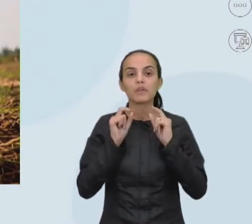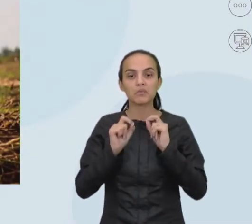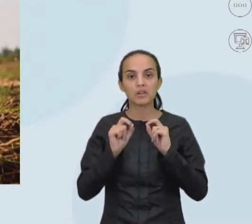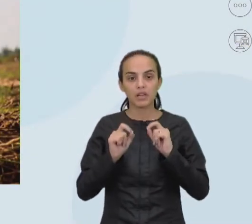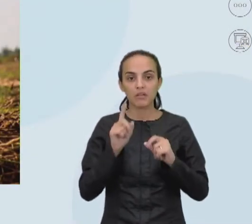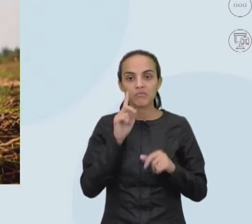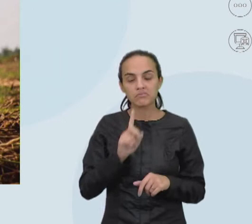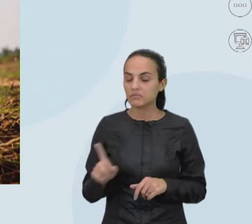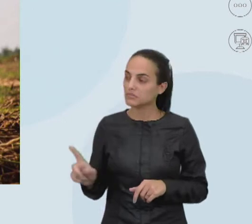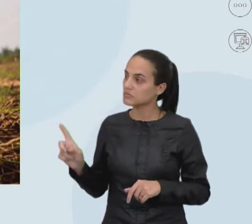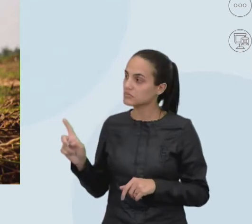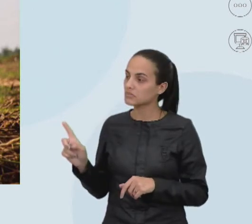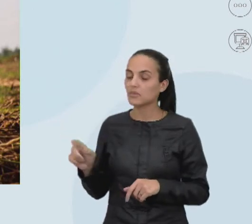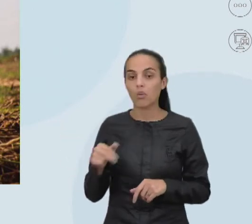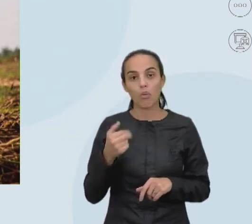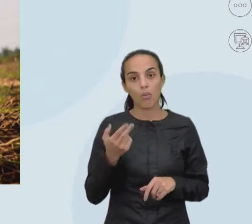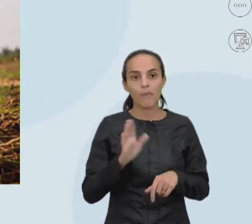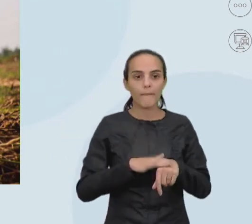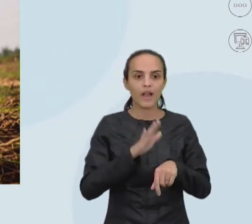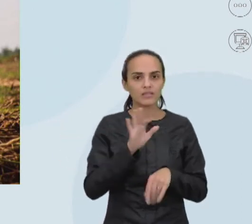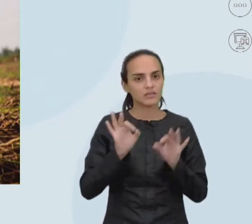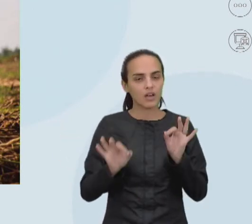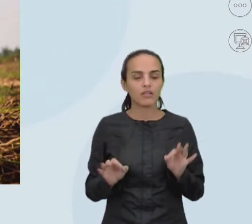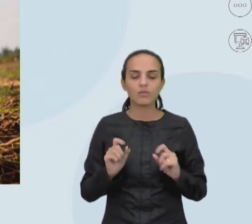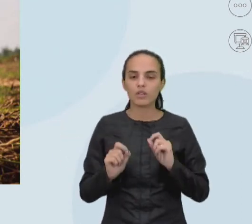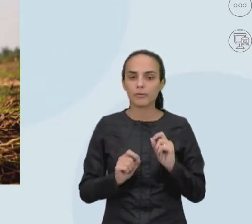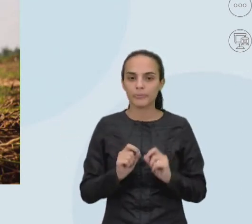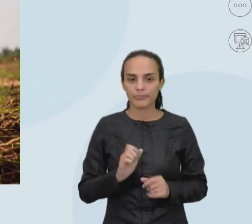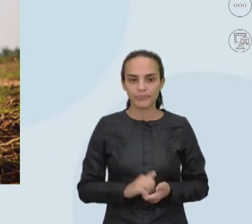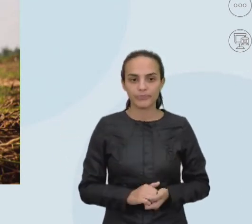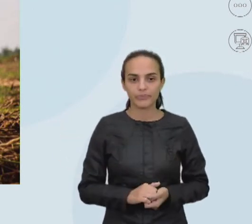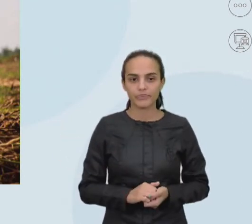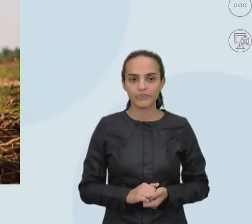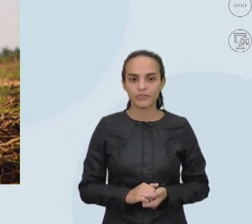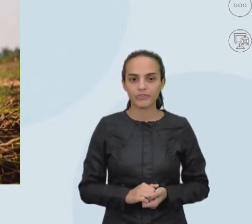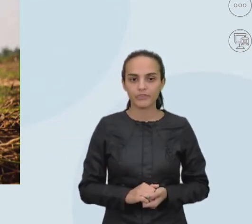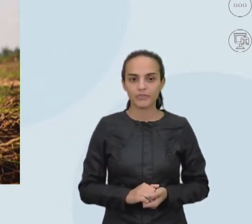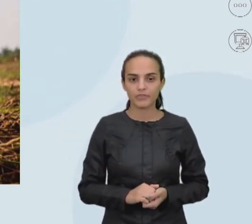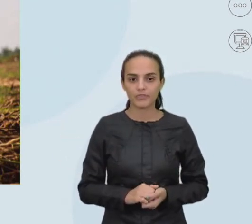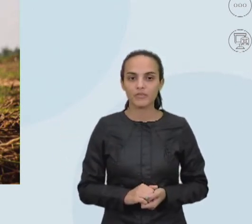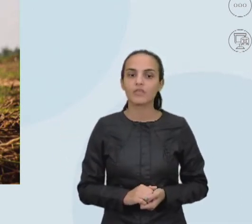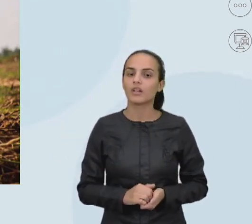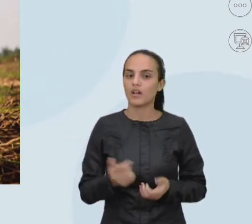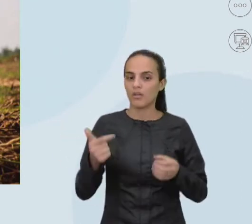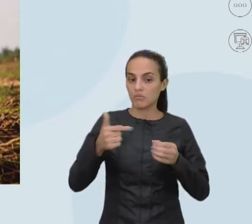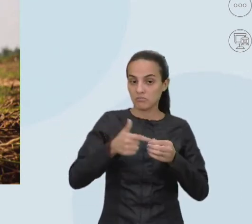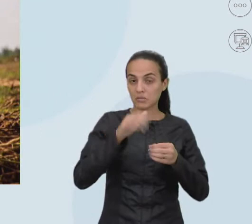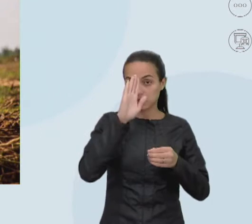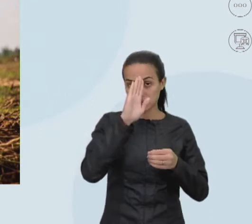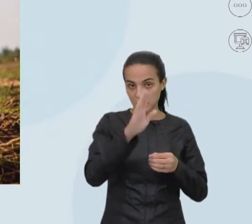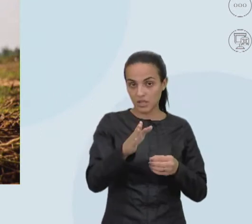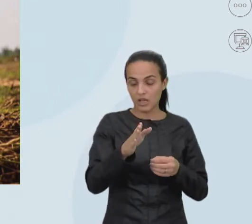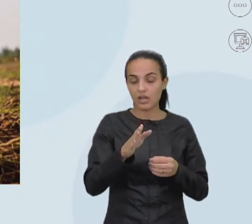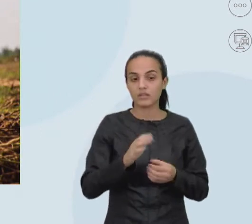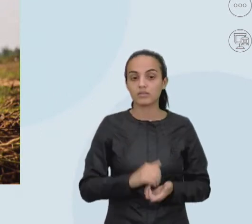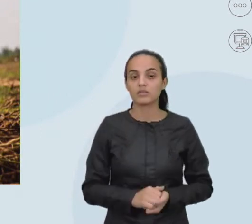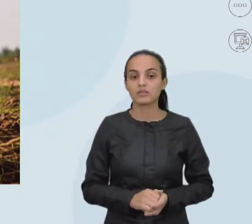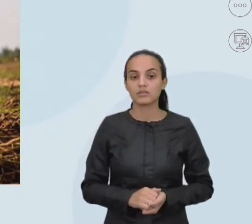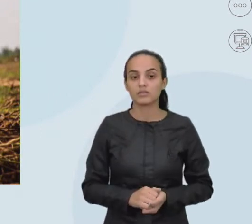considerada aperfeiçoada ou mais eficiente. Então, é uma combustão aí direta